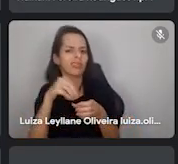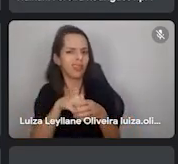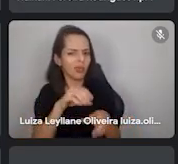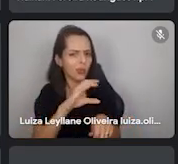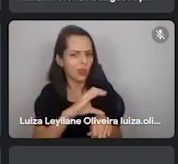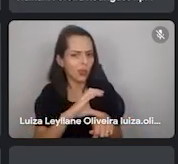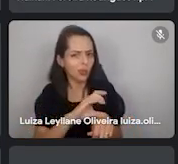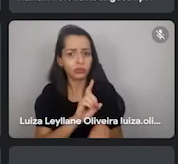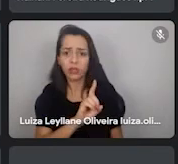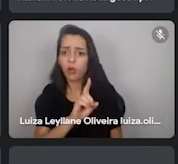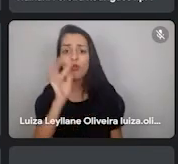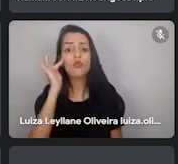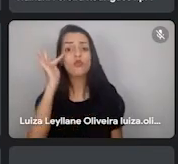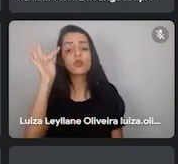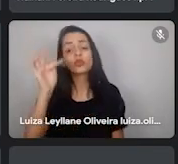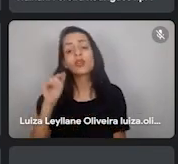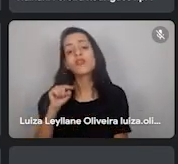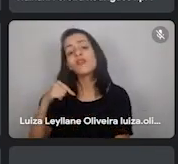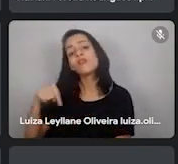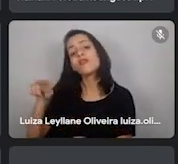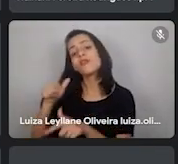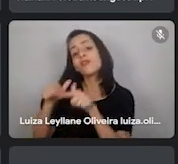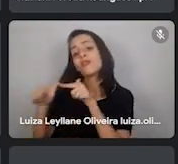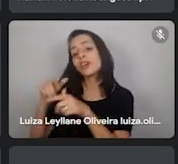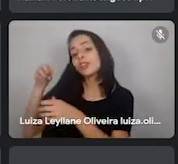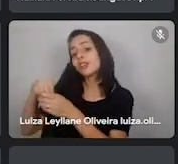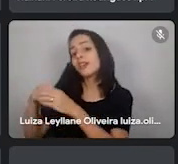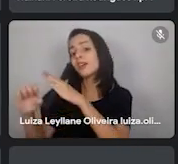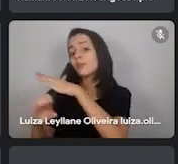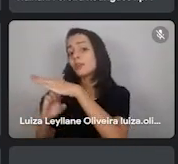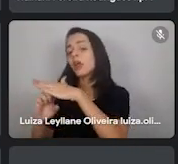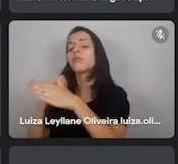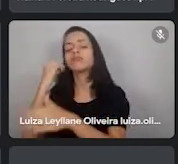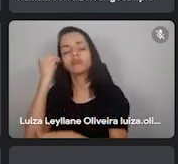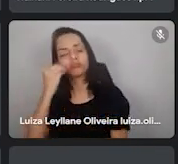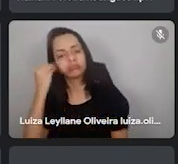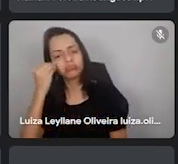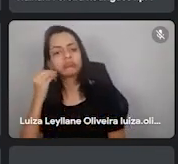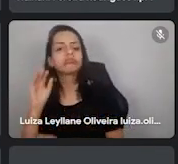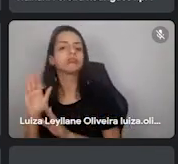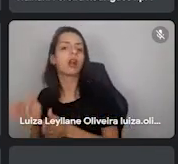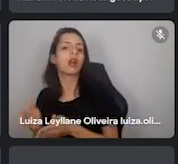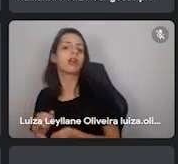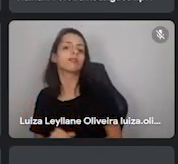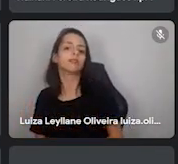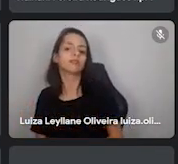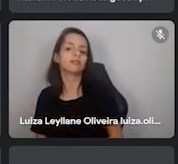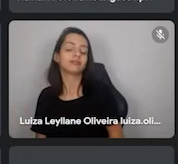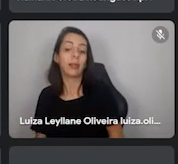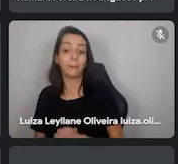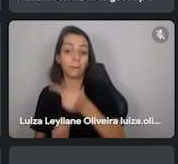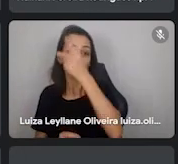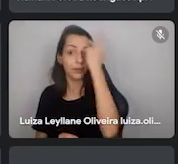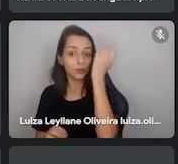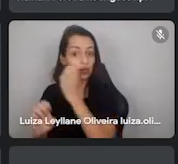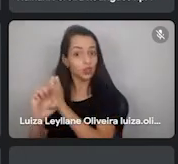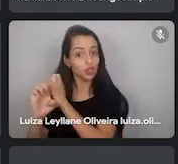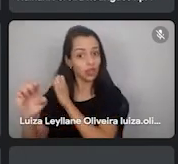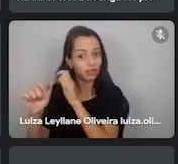empresa. O engenheiro, ele vai ter um maior conhecimento onde? Na